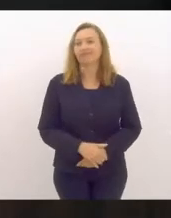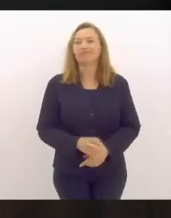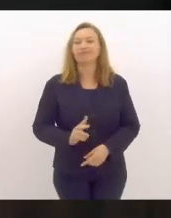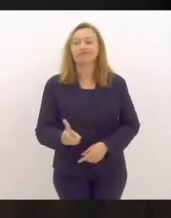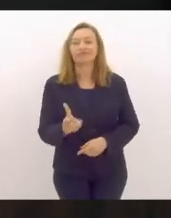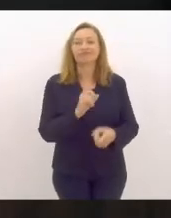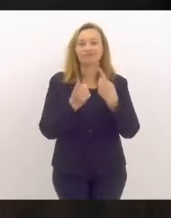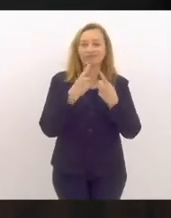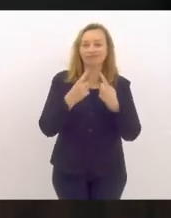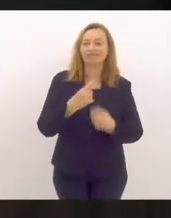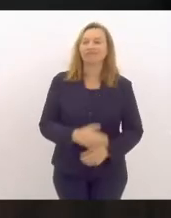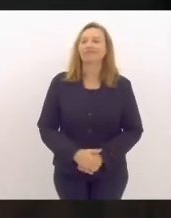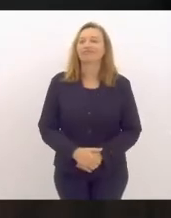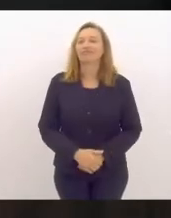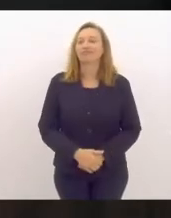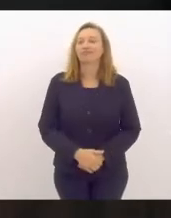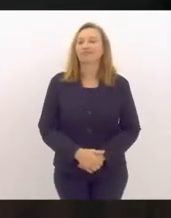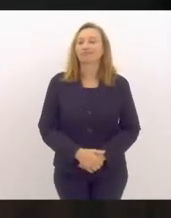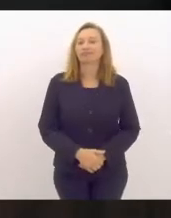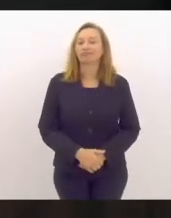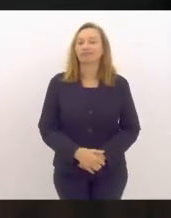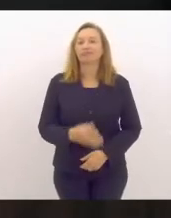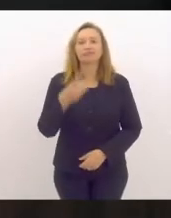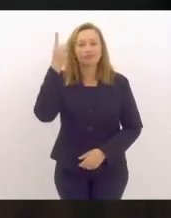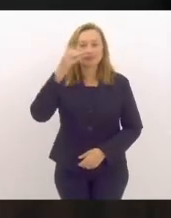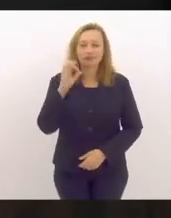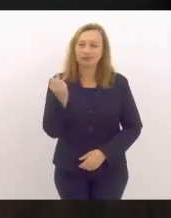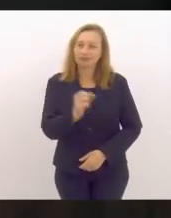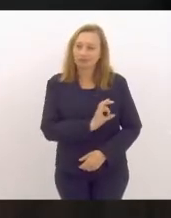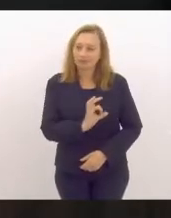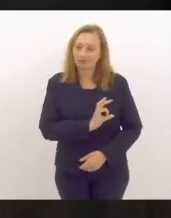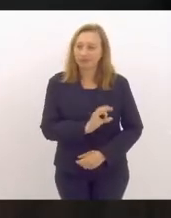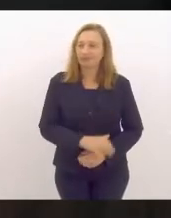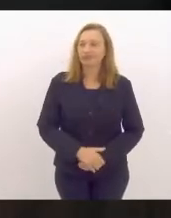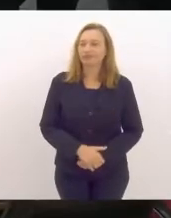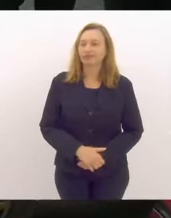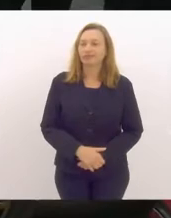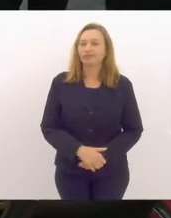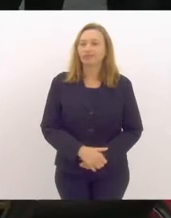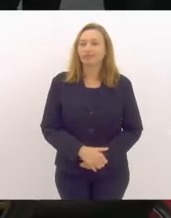discussão. Tá da Marta Rocha, por favor.